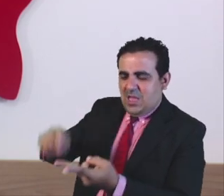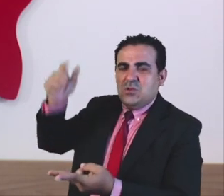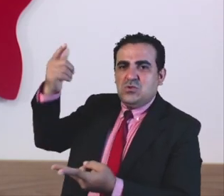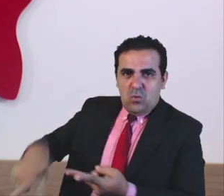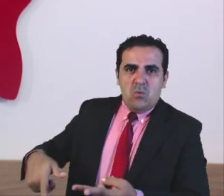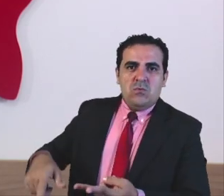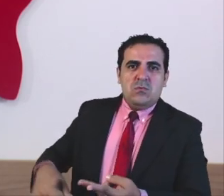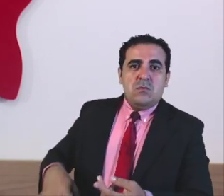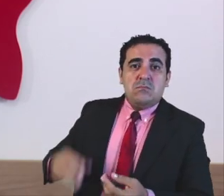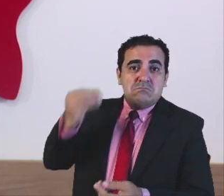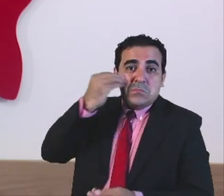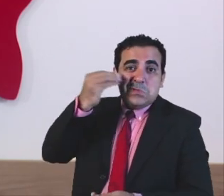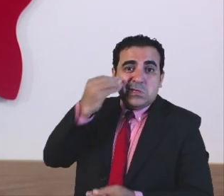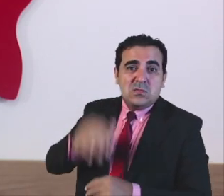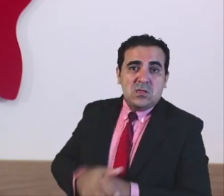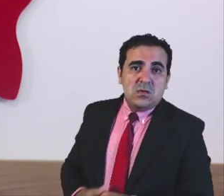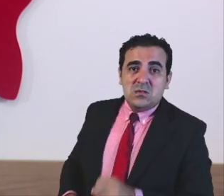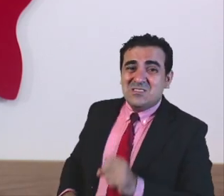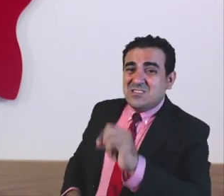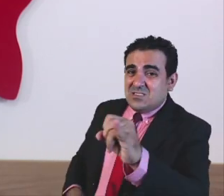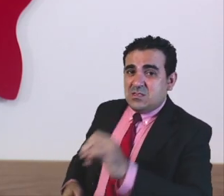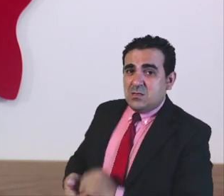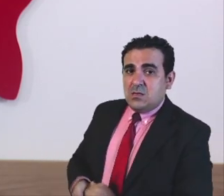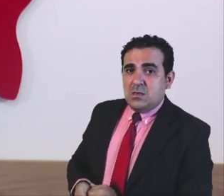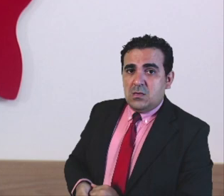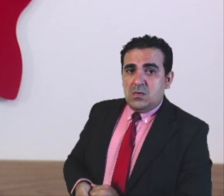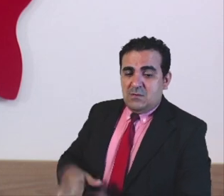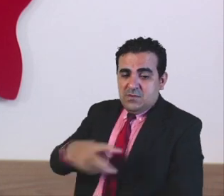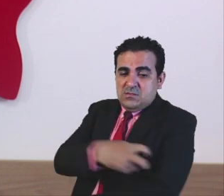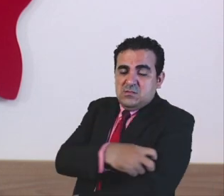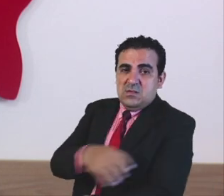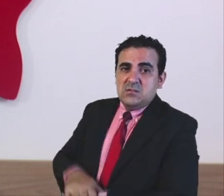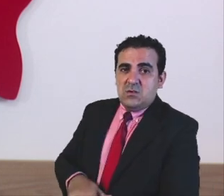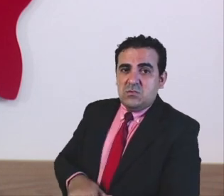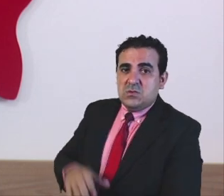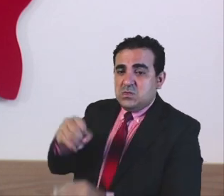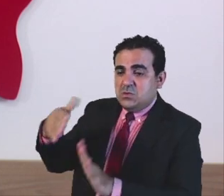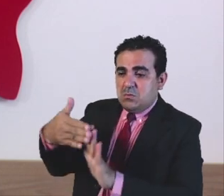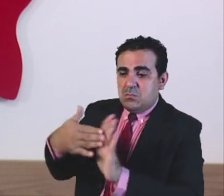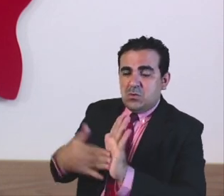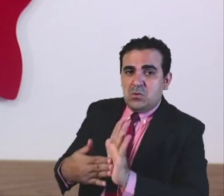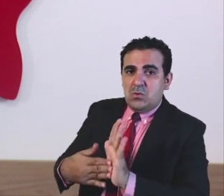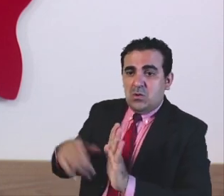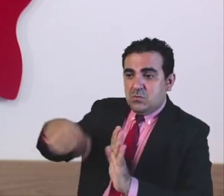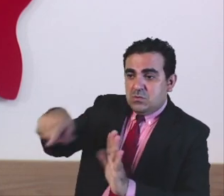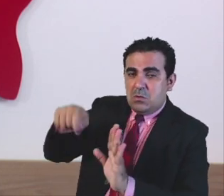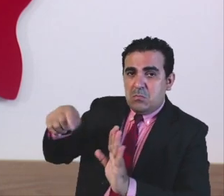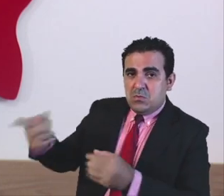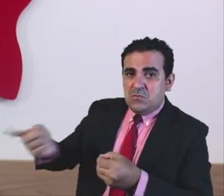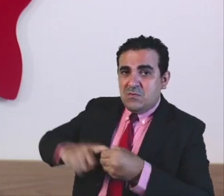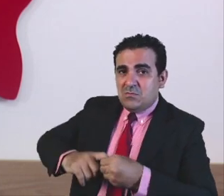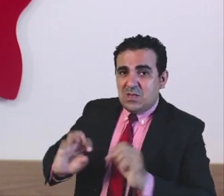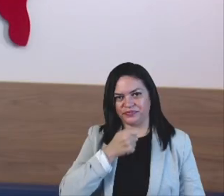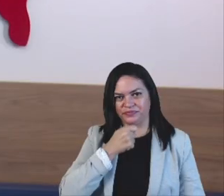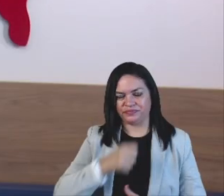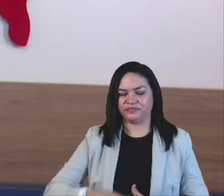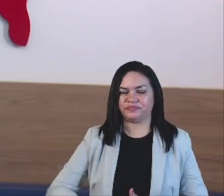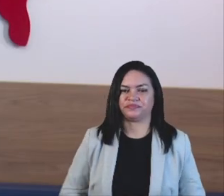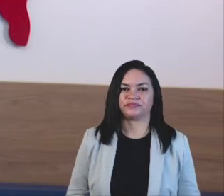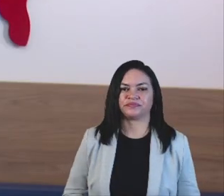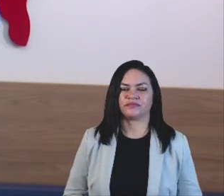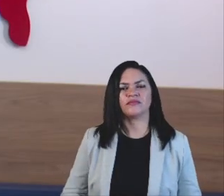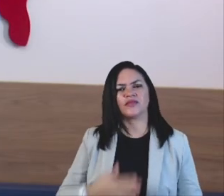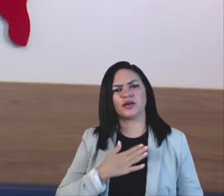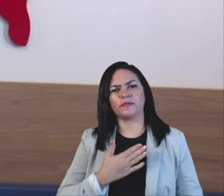Se a vacinação e os protocolos garantem que você possa retomar eventos O